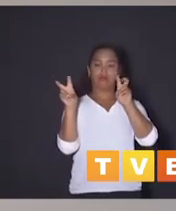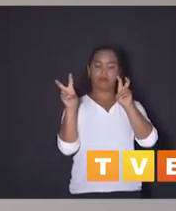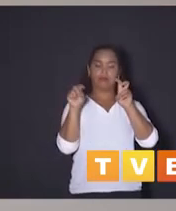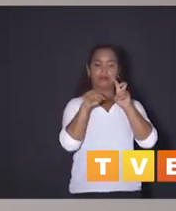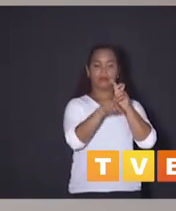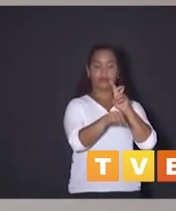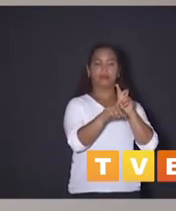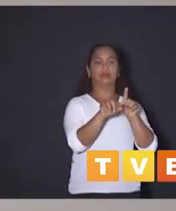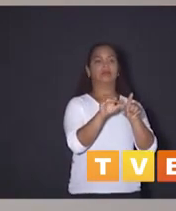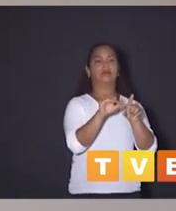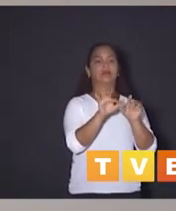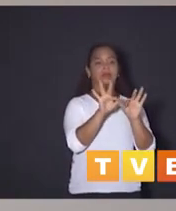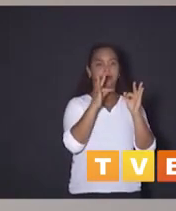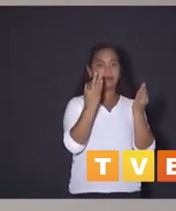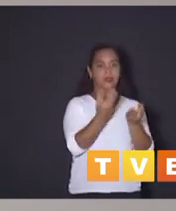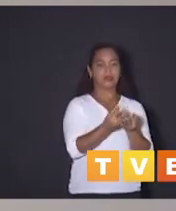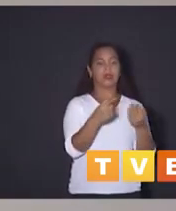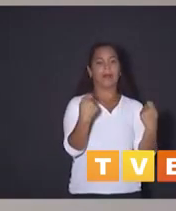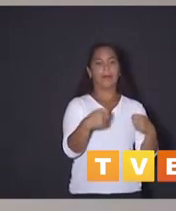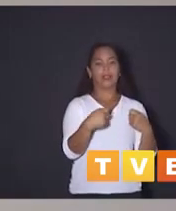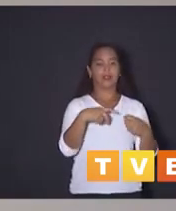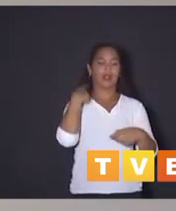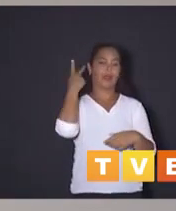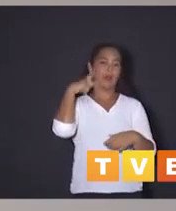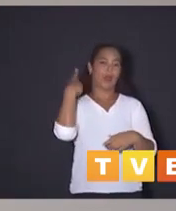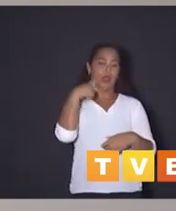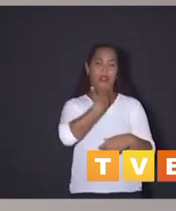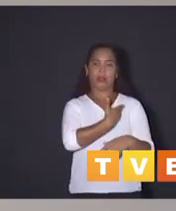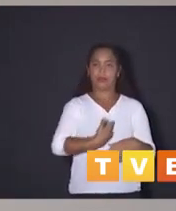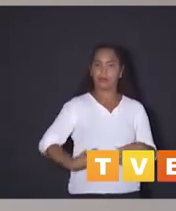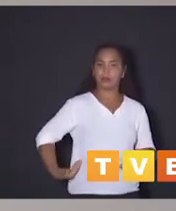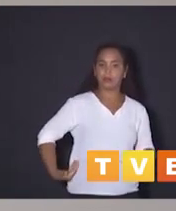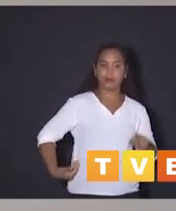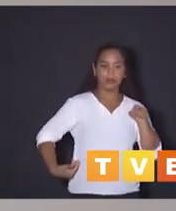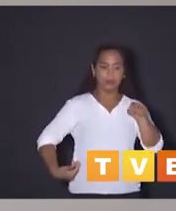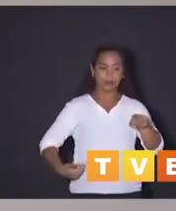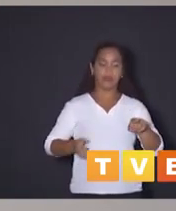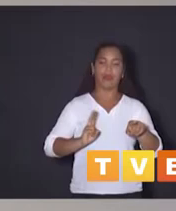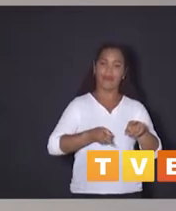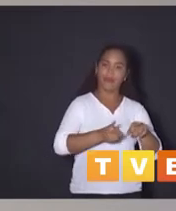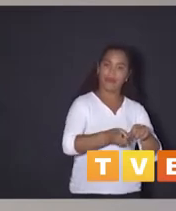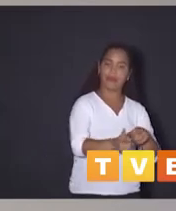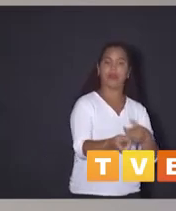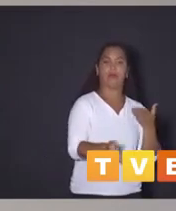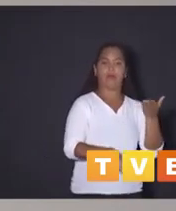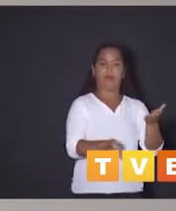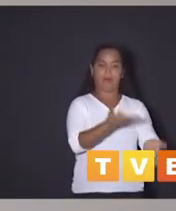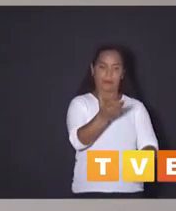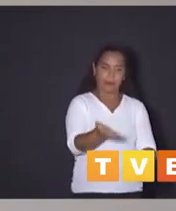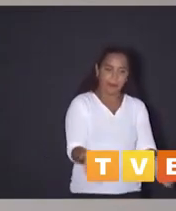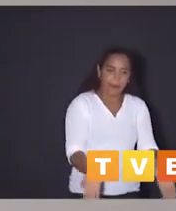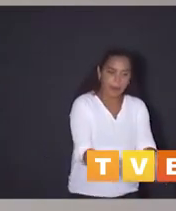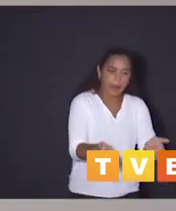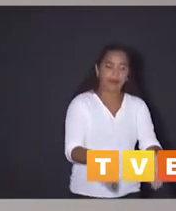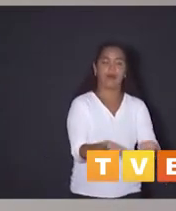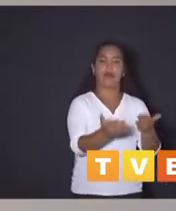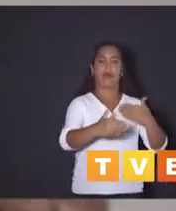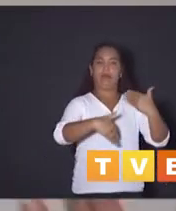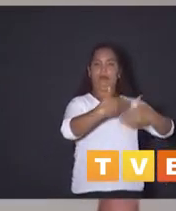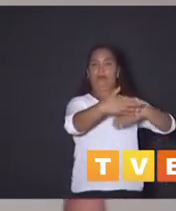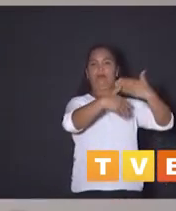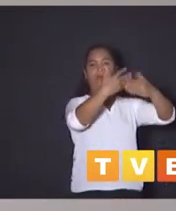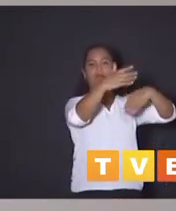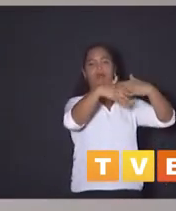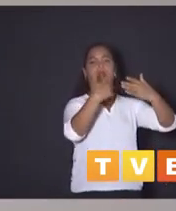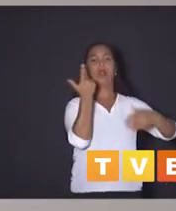social que precisa estar inserido nas políticas públicas para que ele possa sobreviver pra que ele possa produzir para que ele possa ter acesso aos